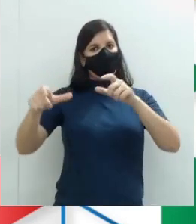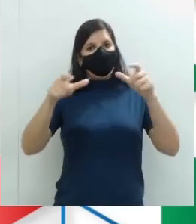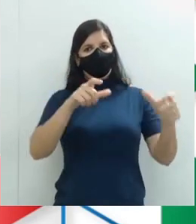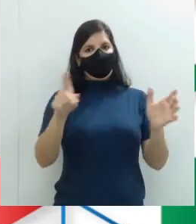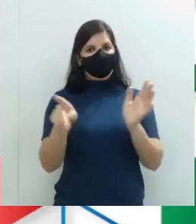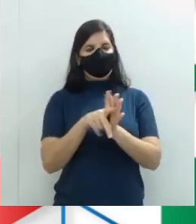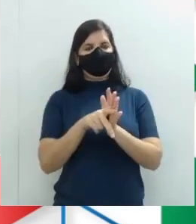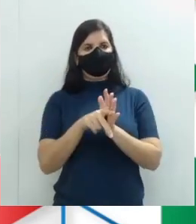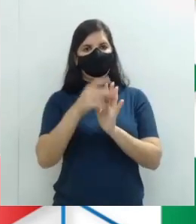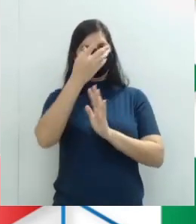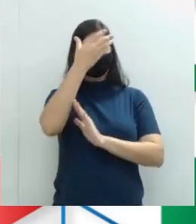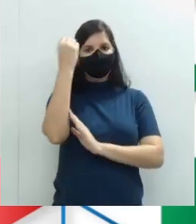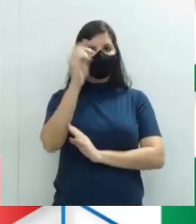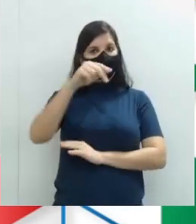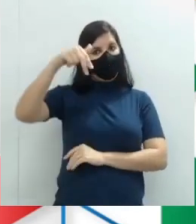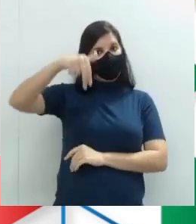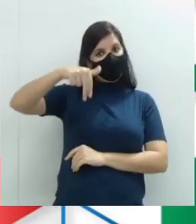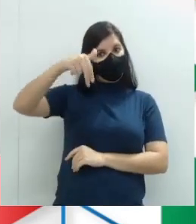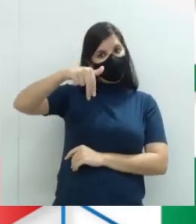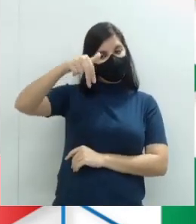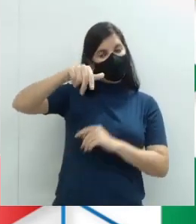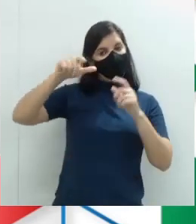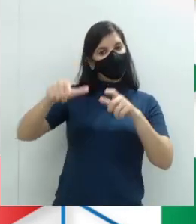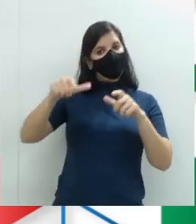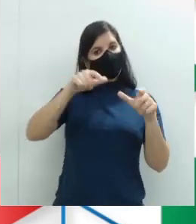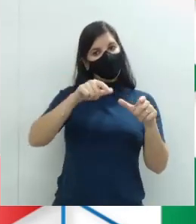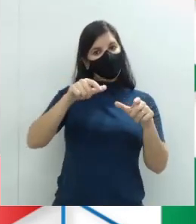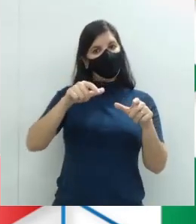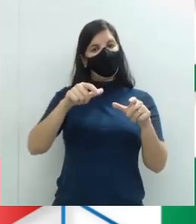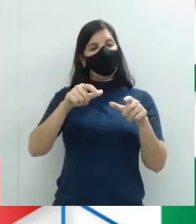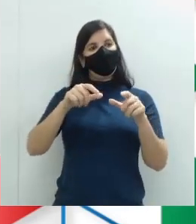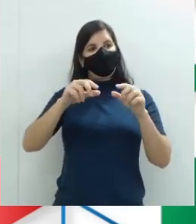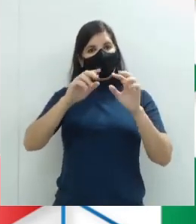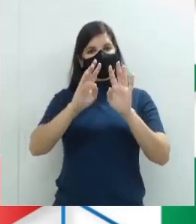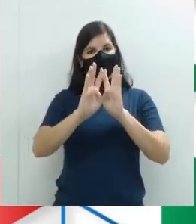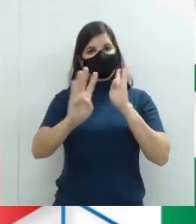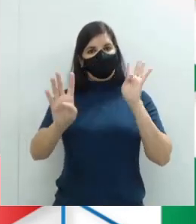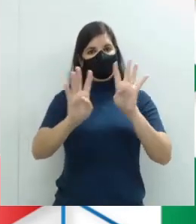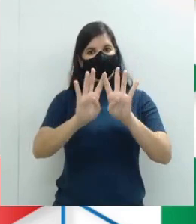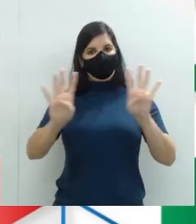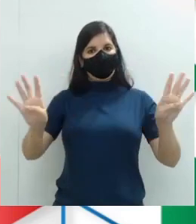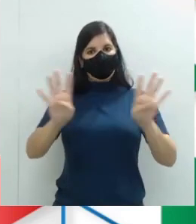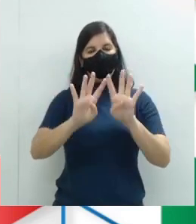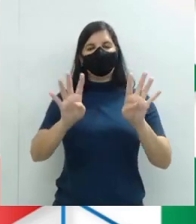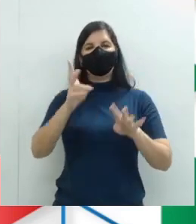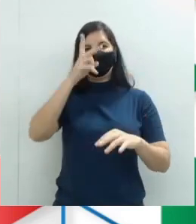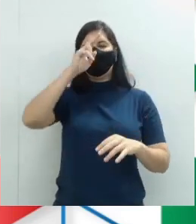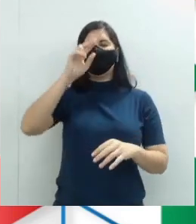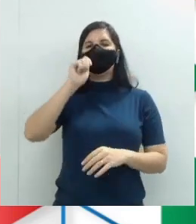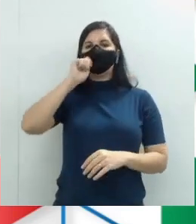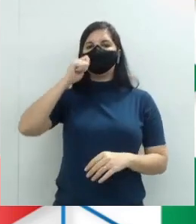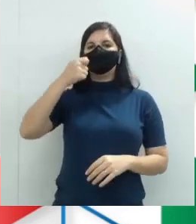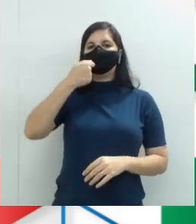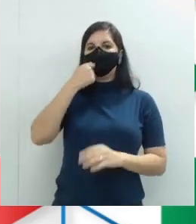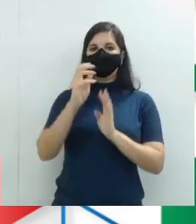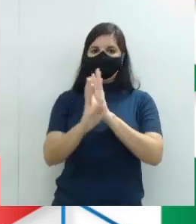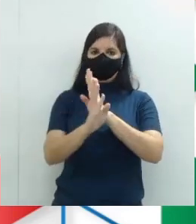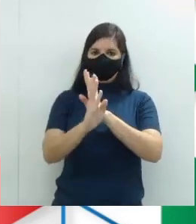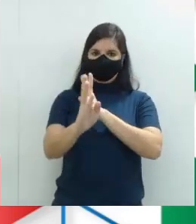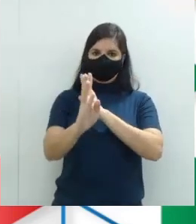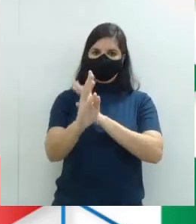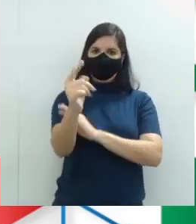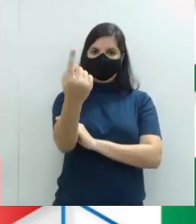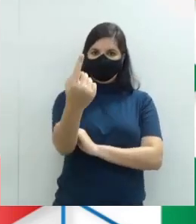posição. Não esquece que esse n é a posição da fila, tá? Lembra a fila da padaria? O primeiro que vai para o caixa,